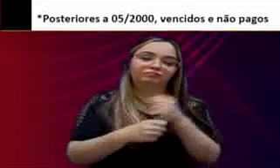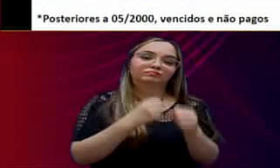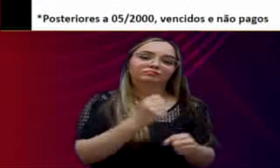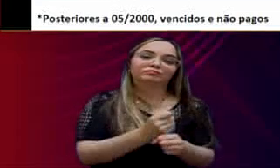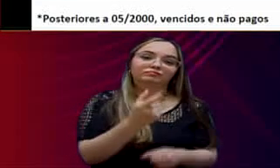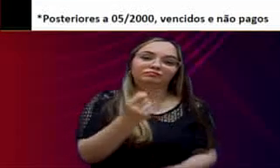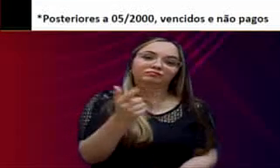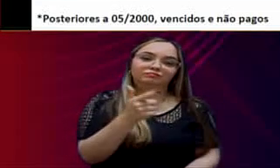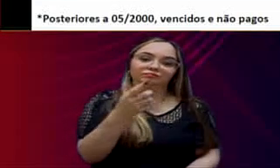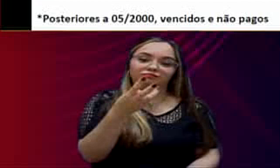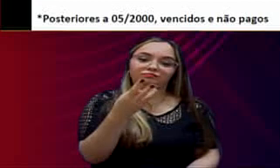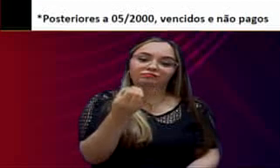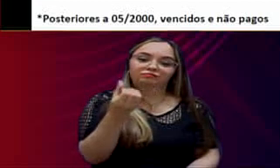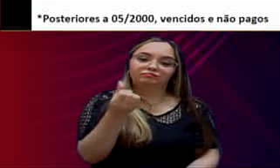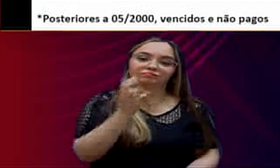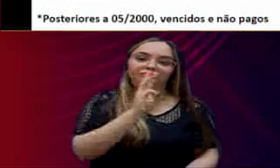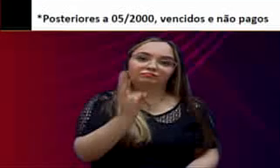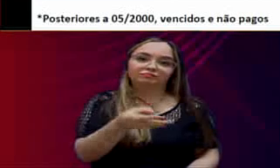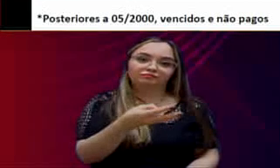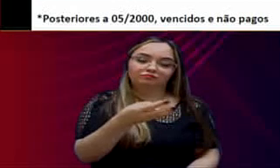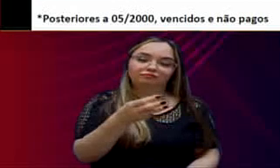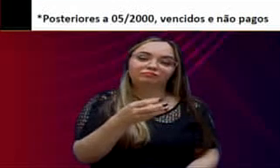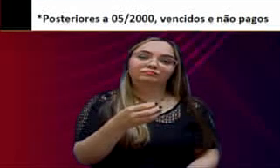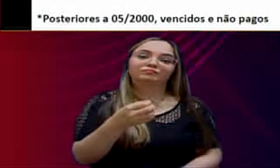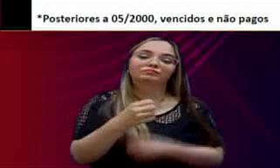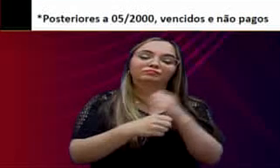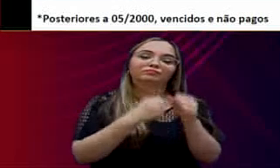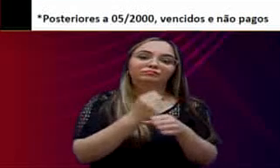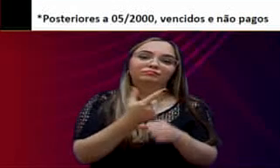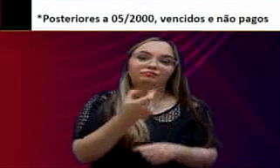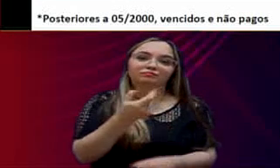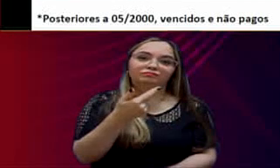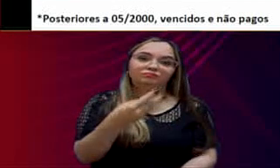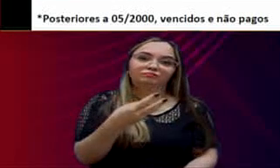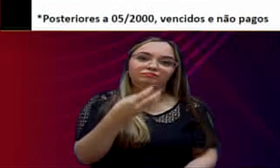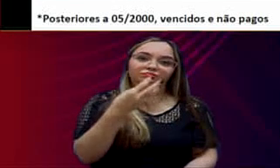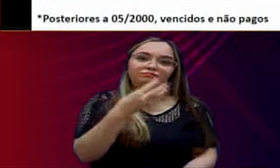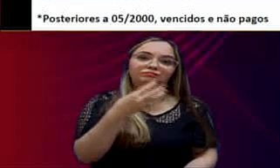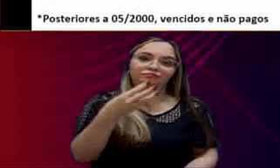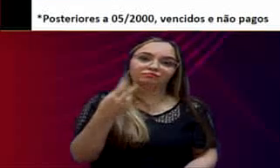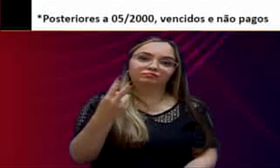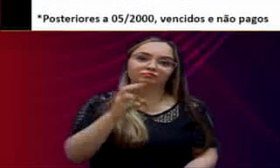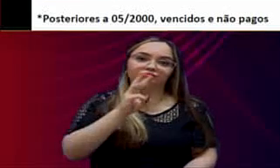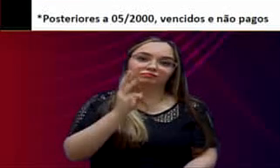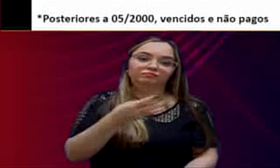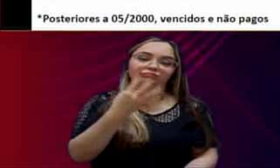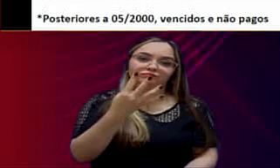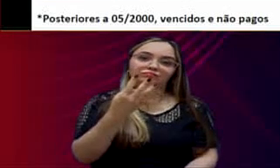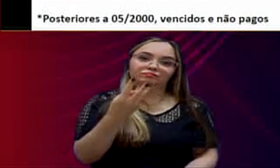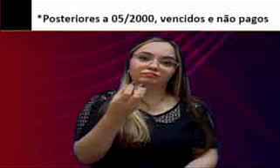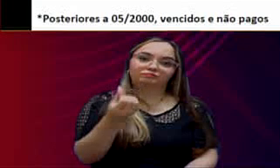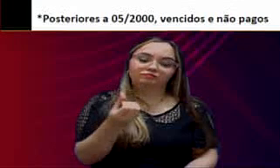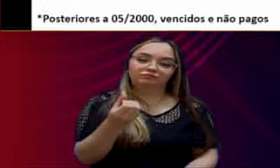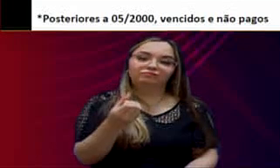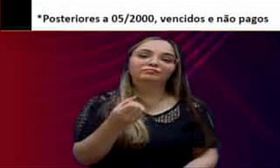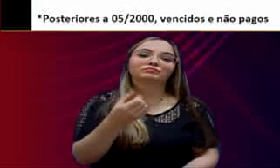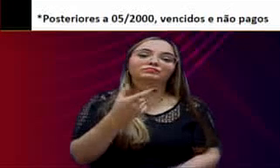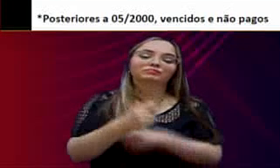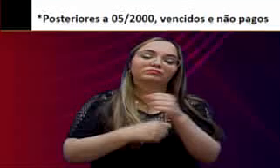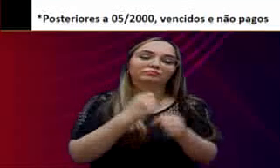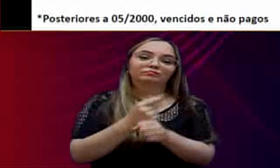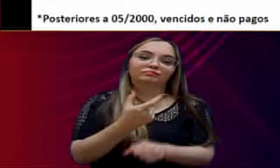306 milhões 844 2023 332 milhões 436 2024